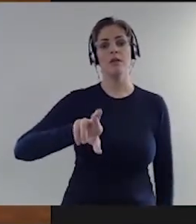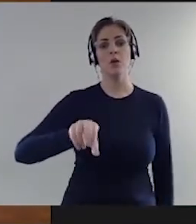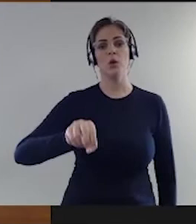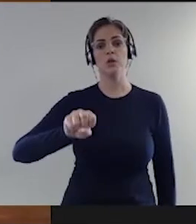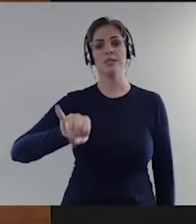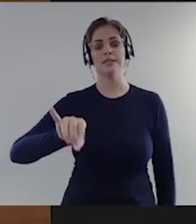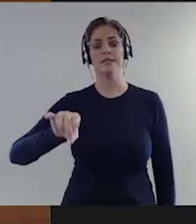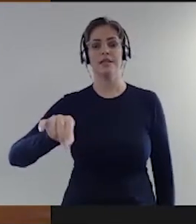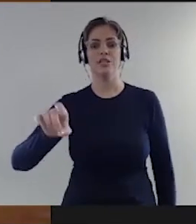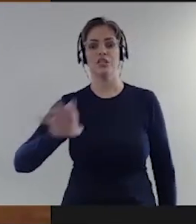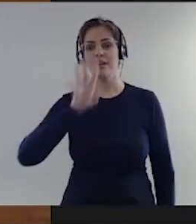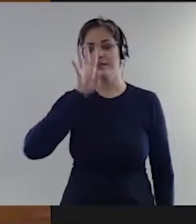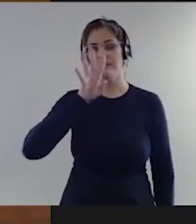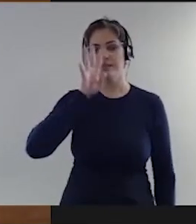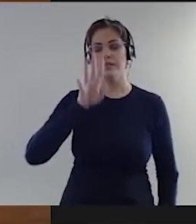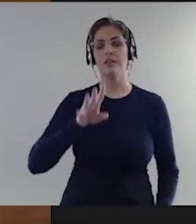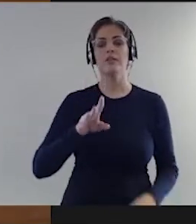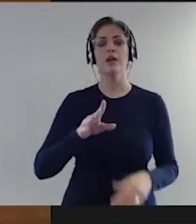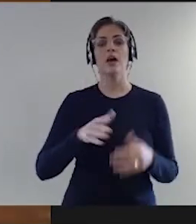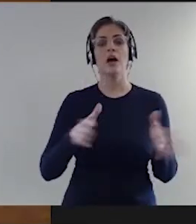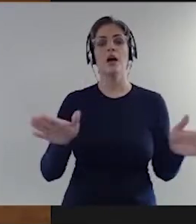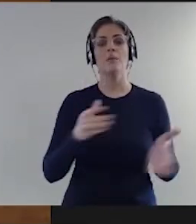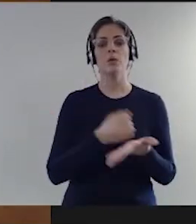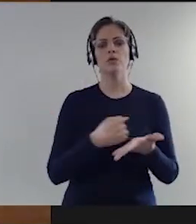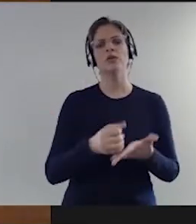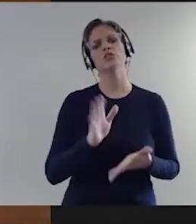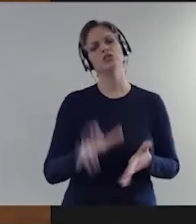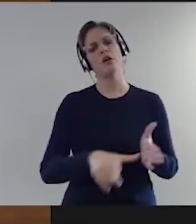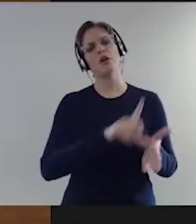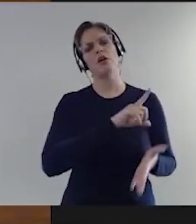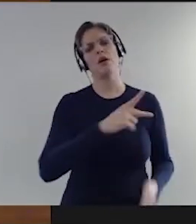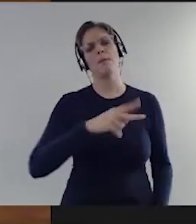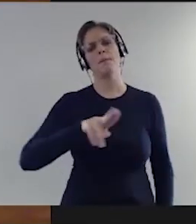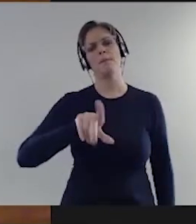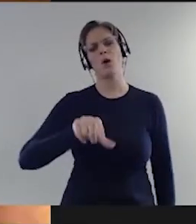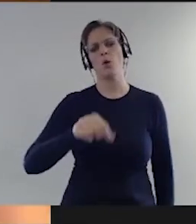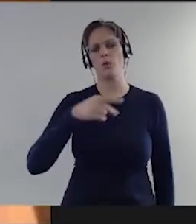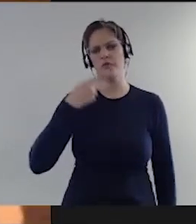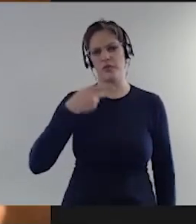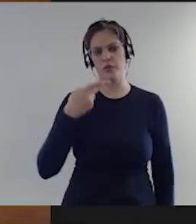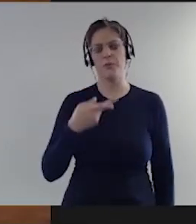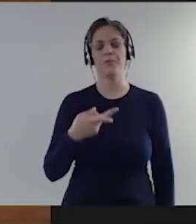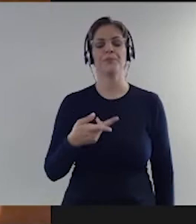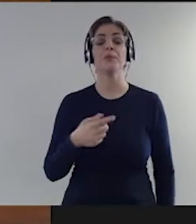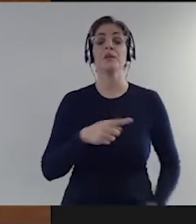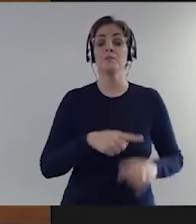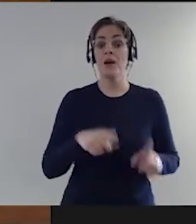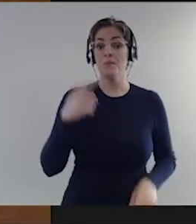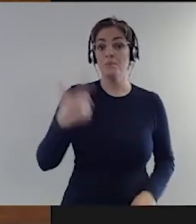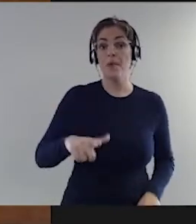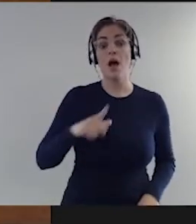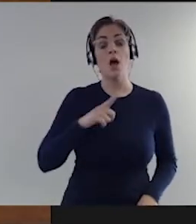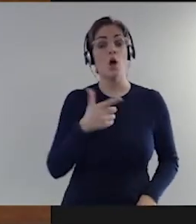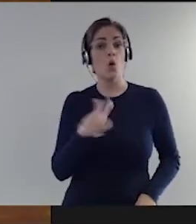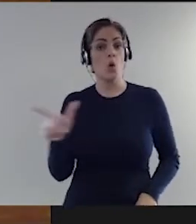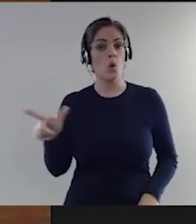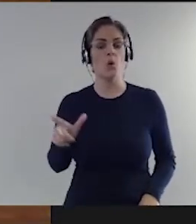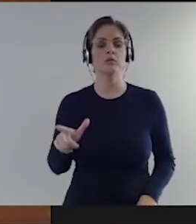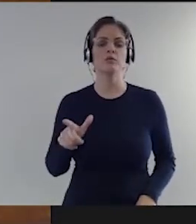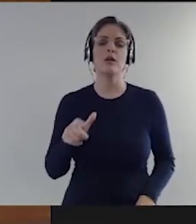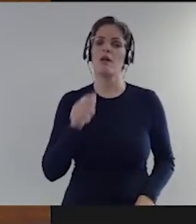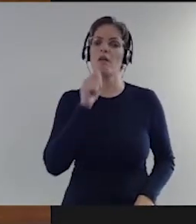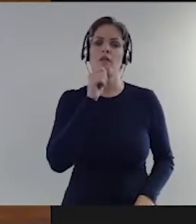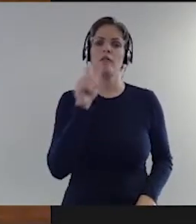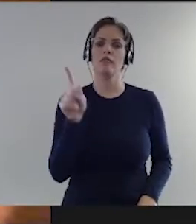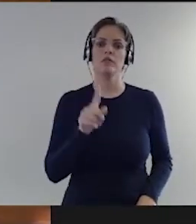já amplamente desenvolvida pelo professor Paulo Lobo. Mas, além dela, há algumas figuras que não se